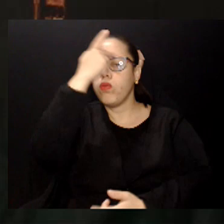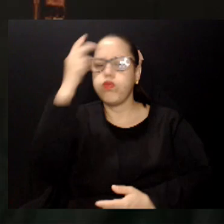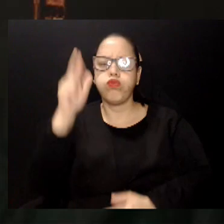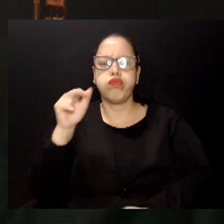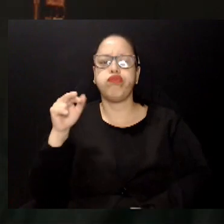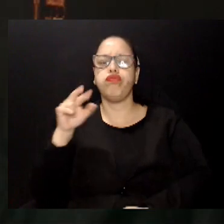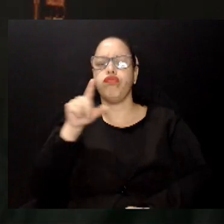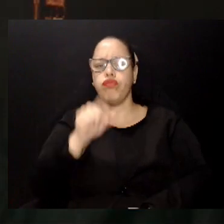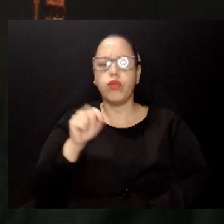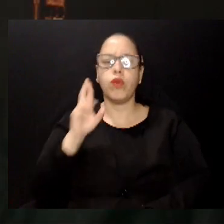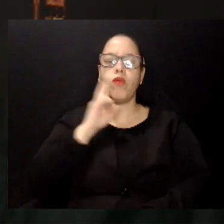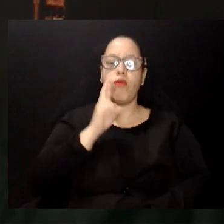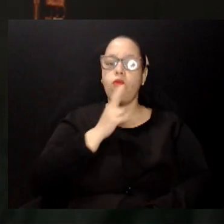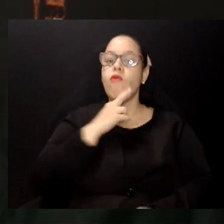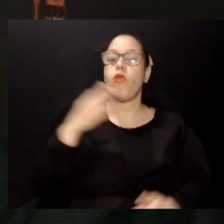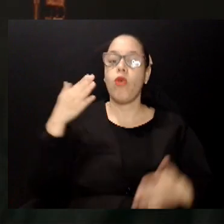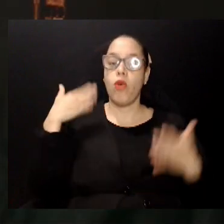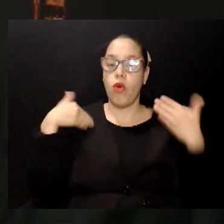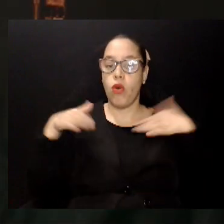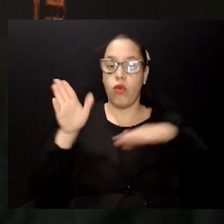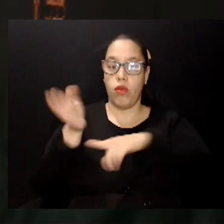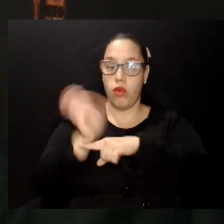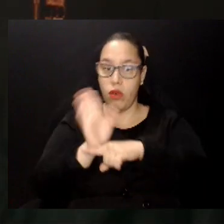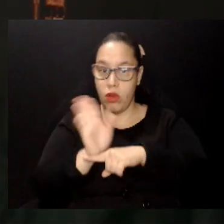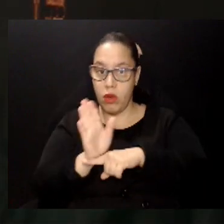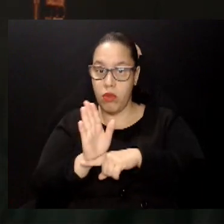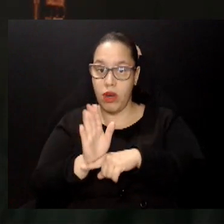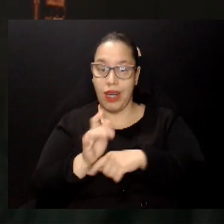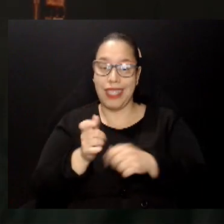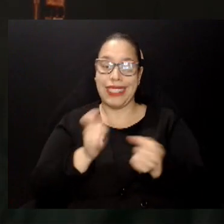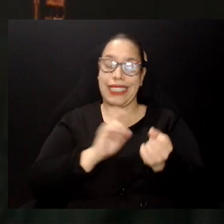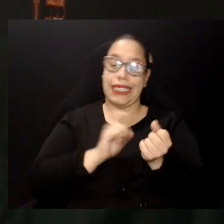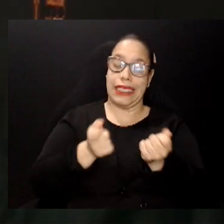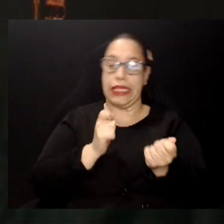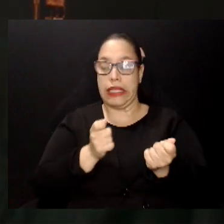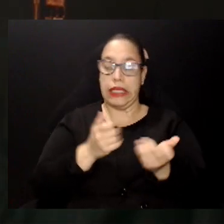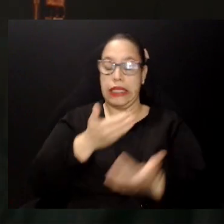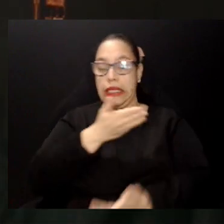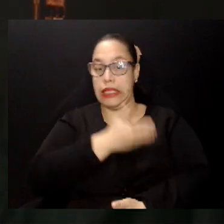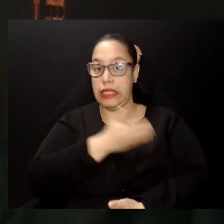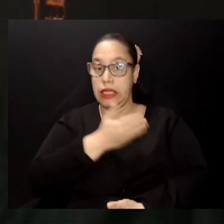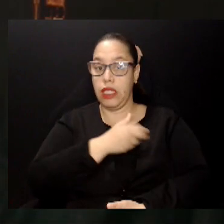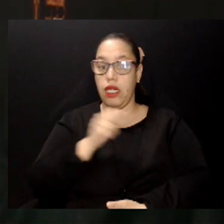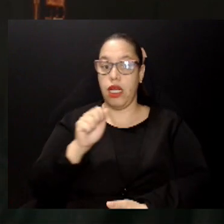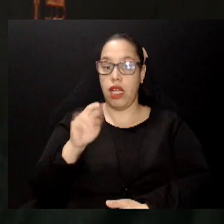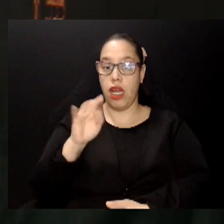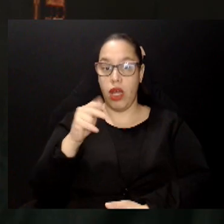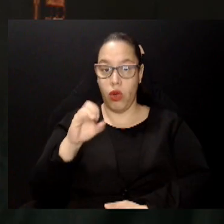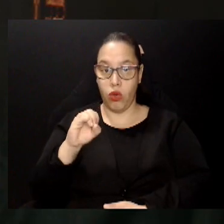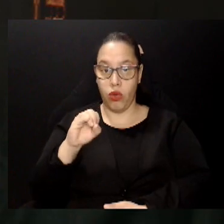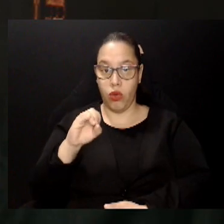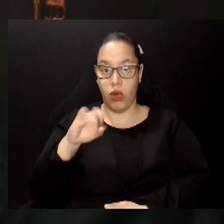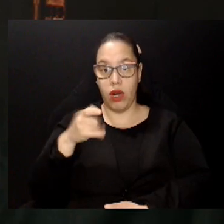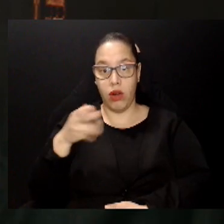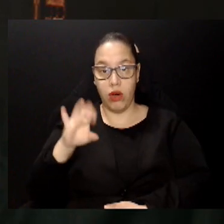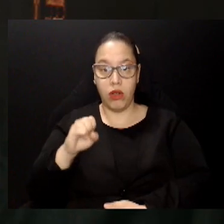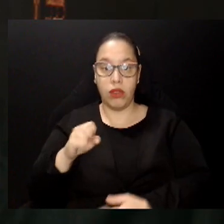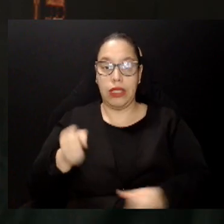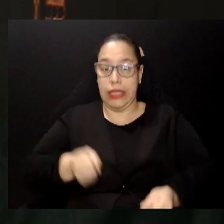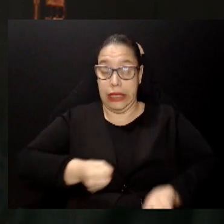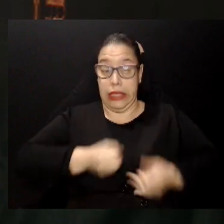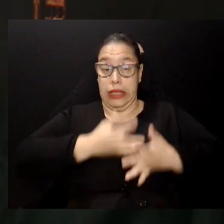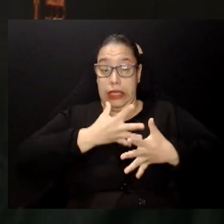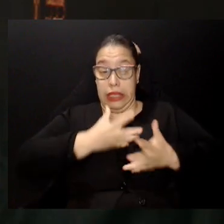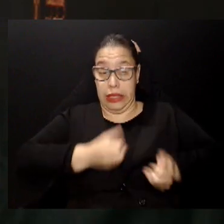do passeio para não incomodar os amigos. Olha aí, na amizade, a autoanulação. Essa dificuldade de expressar um gosto simples